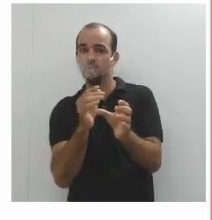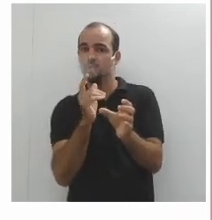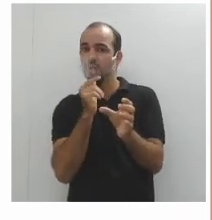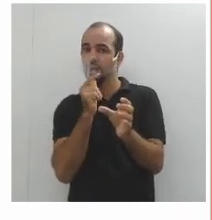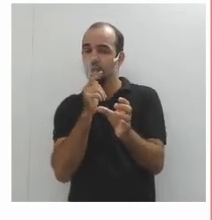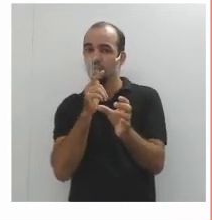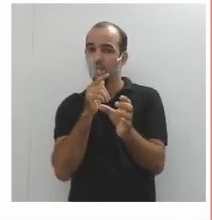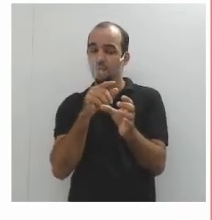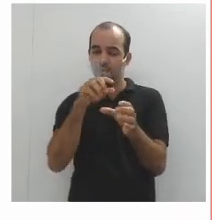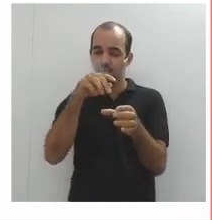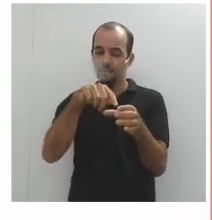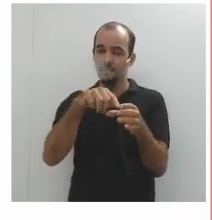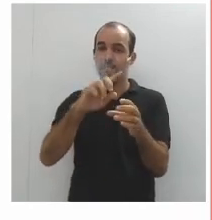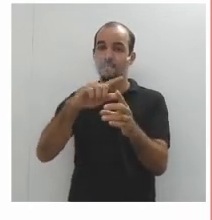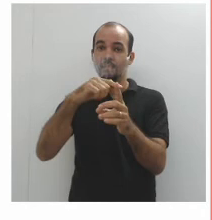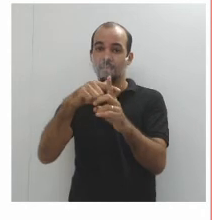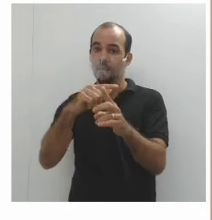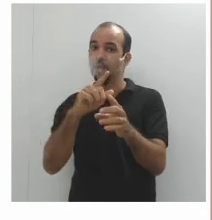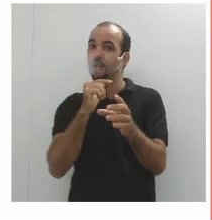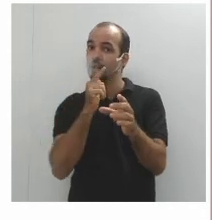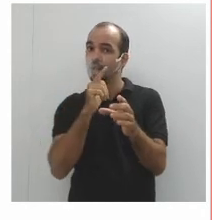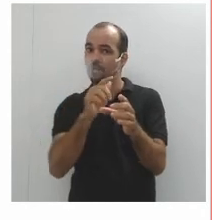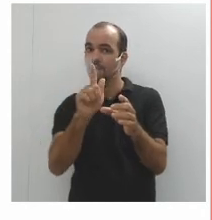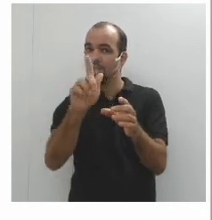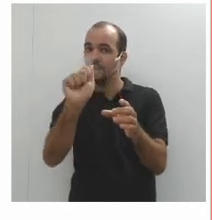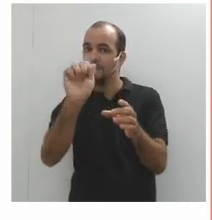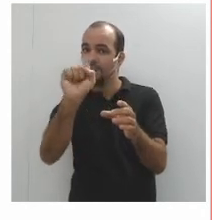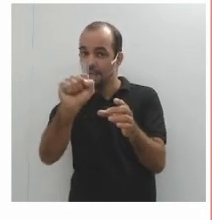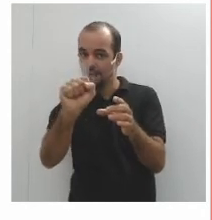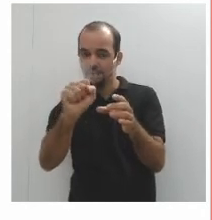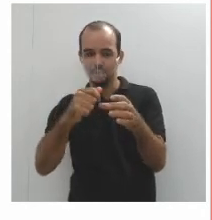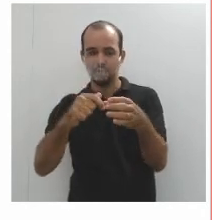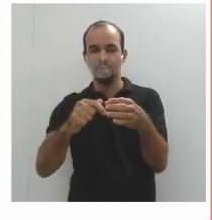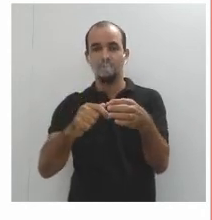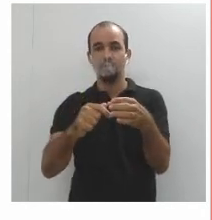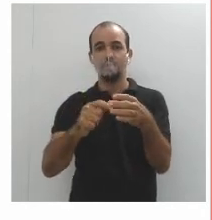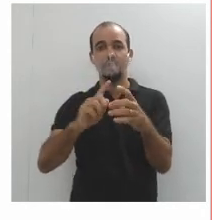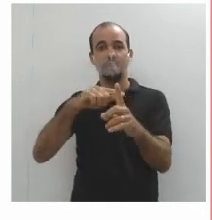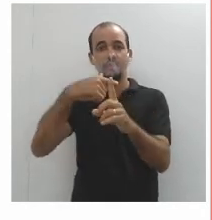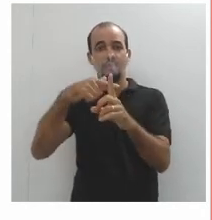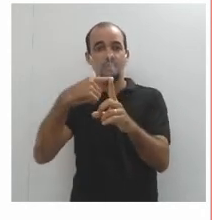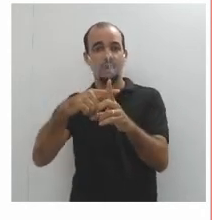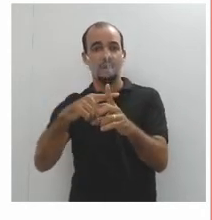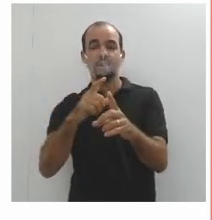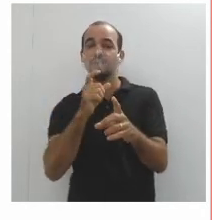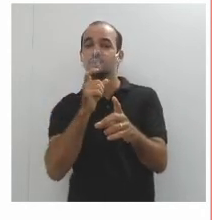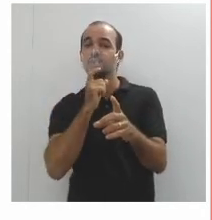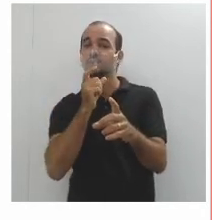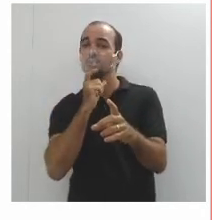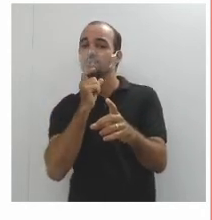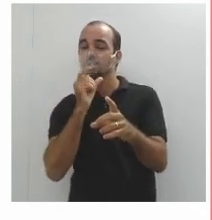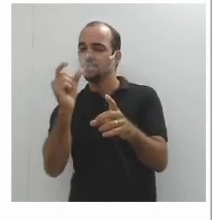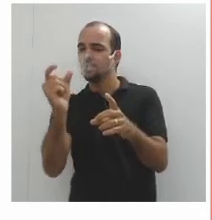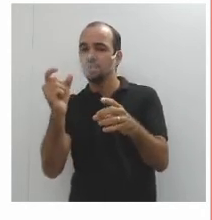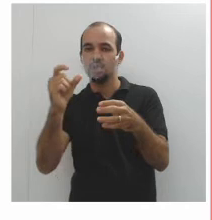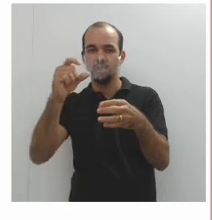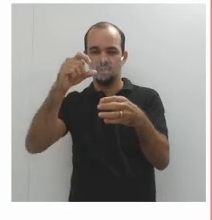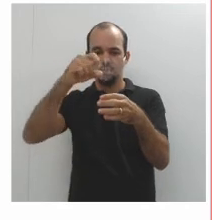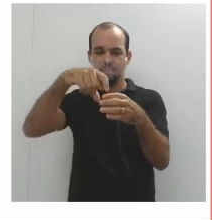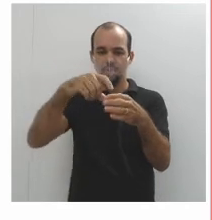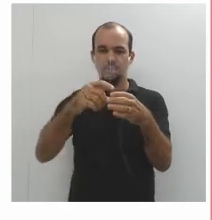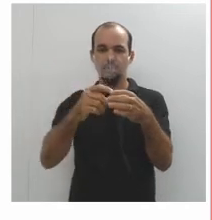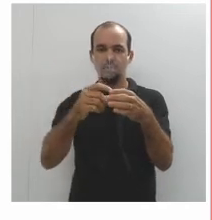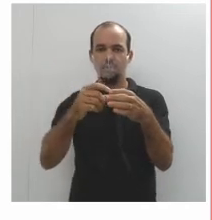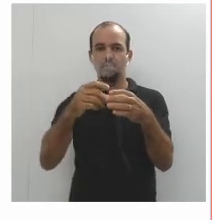e gás. Ou seja, água, gás e eu tenho também a fase gelo. Ou seja, eu tenho